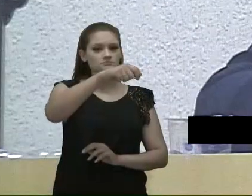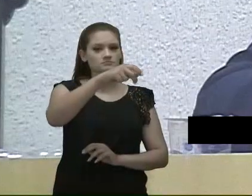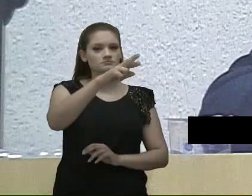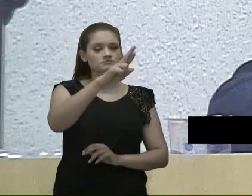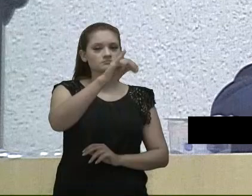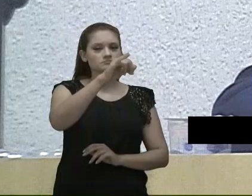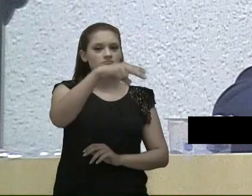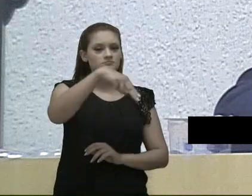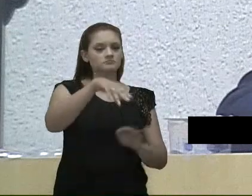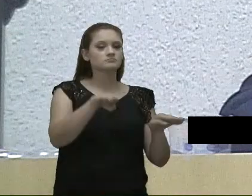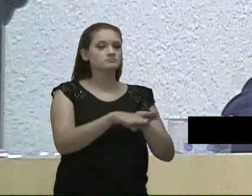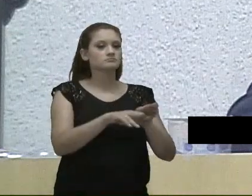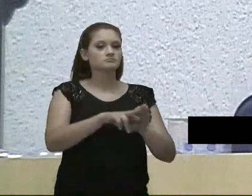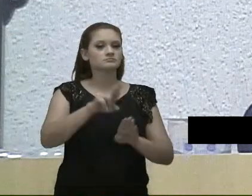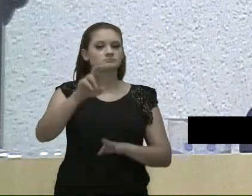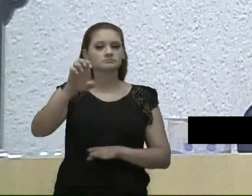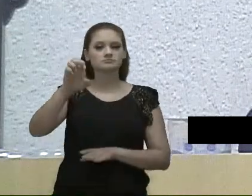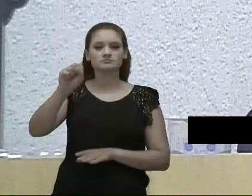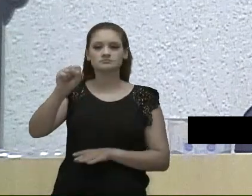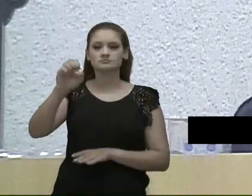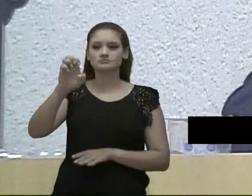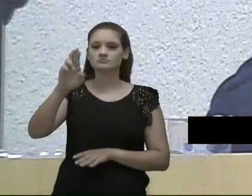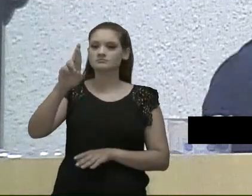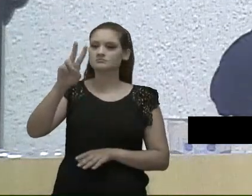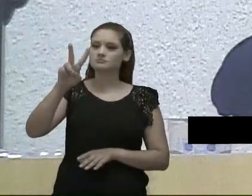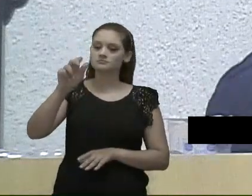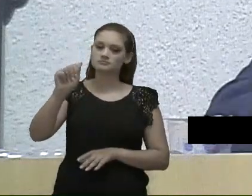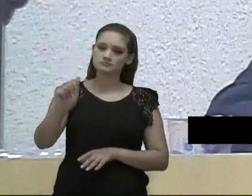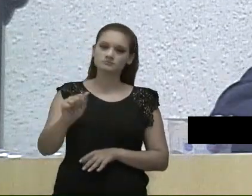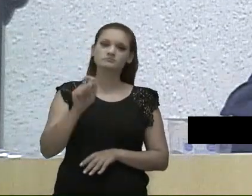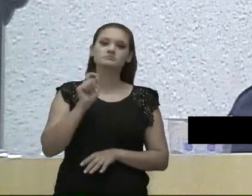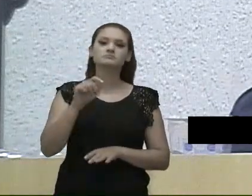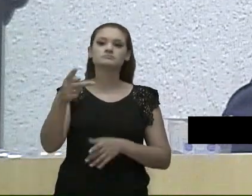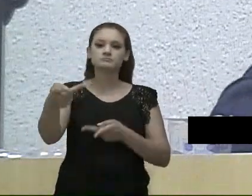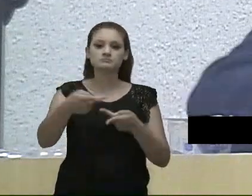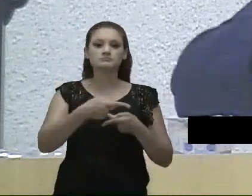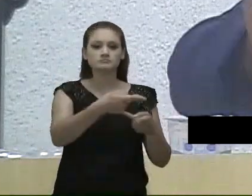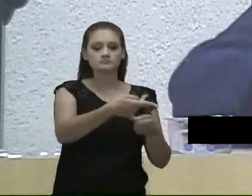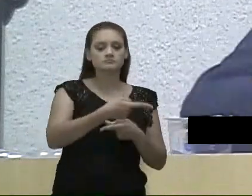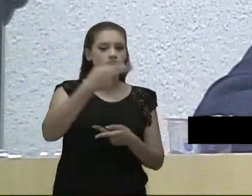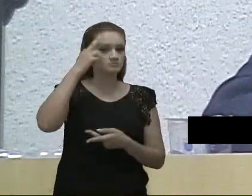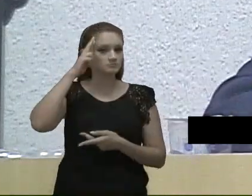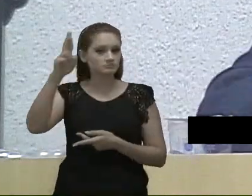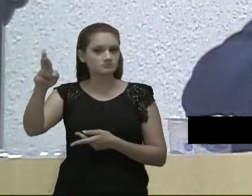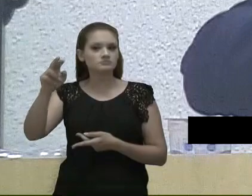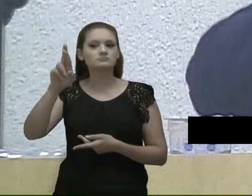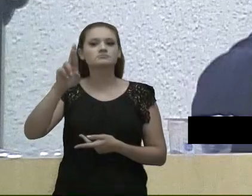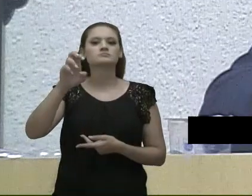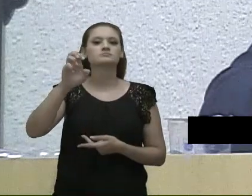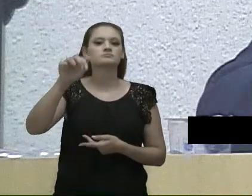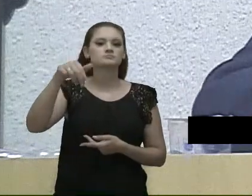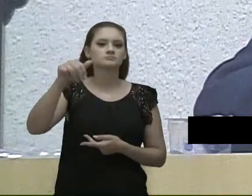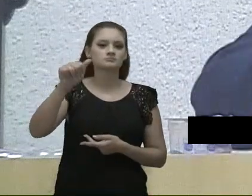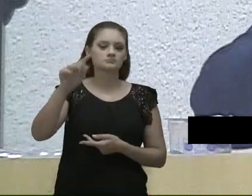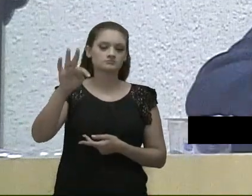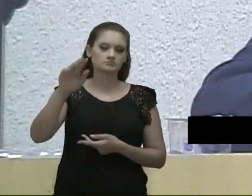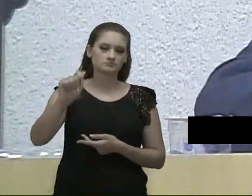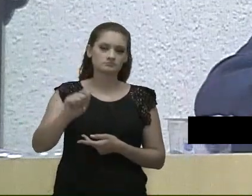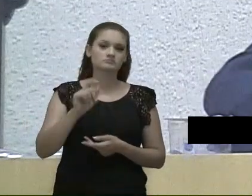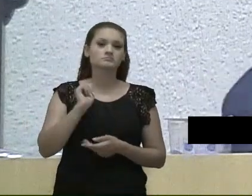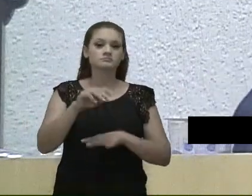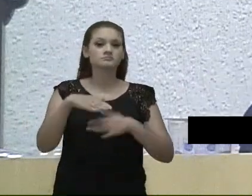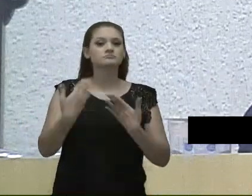toda essa questão? Quem que convidou, por exemplo, o senhor, a Renata, a Tânia, quem que foi o mentor